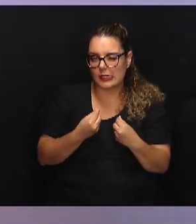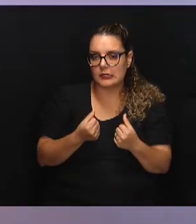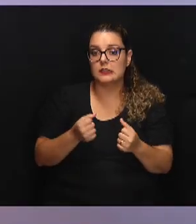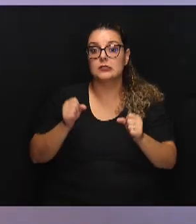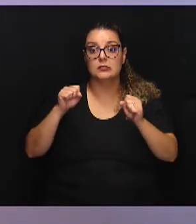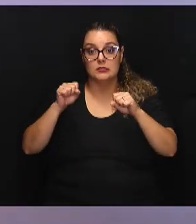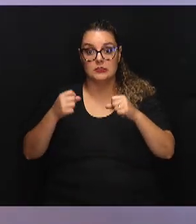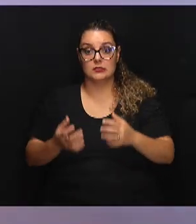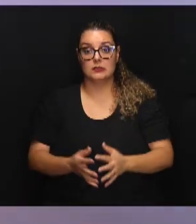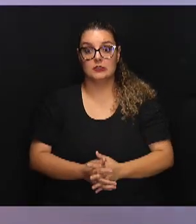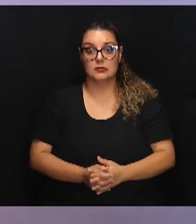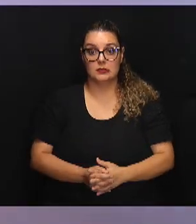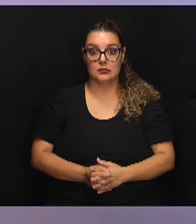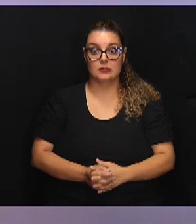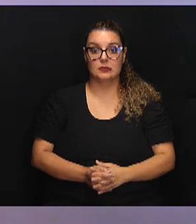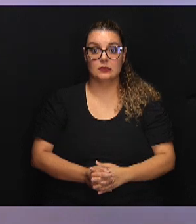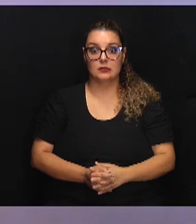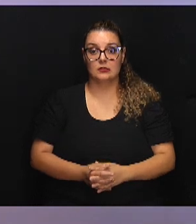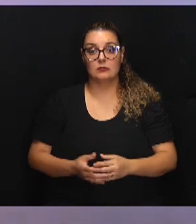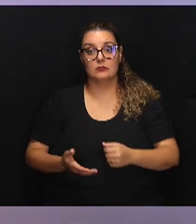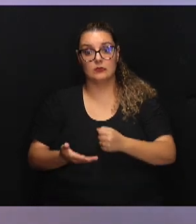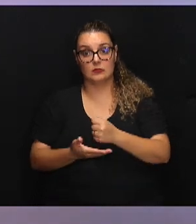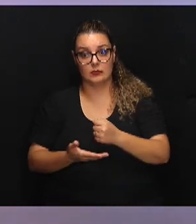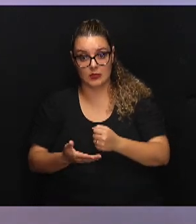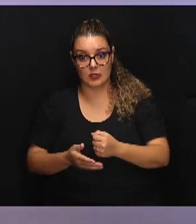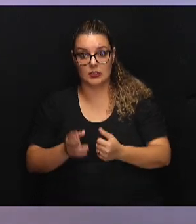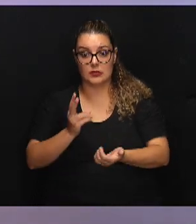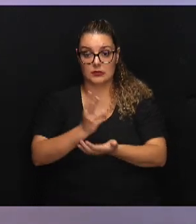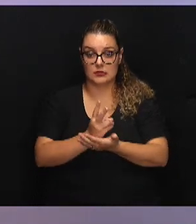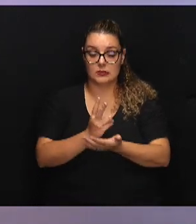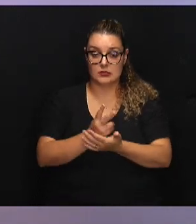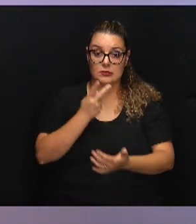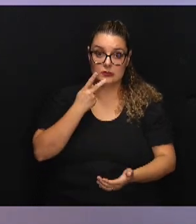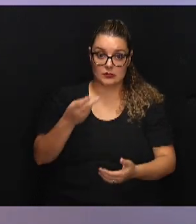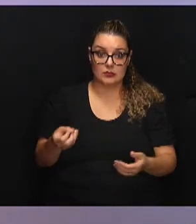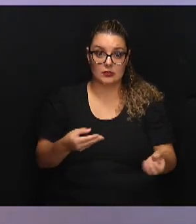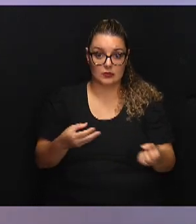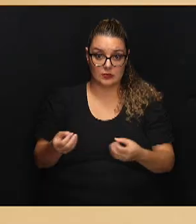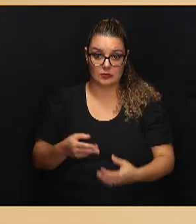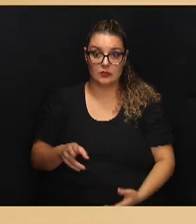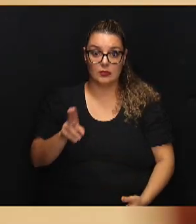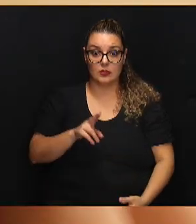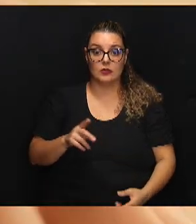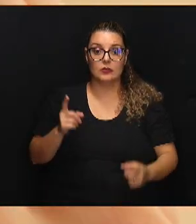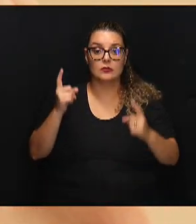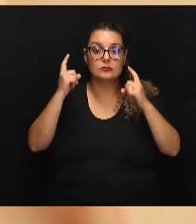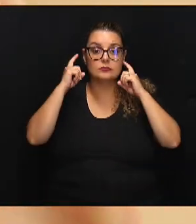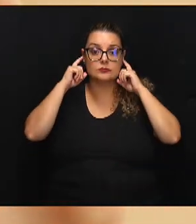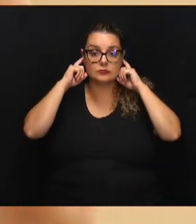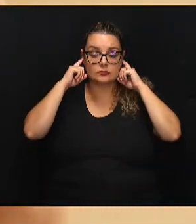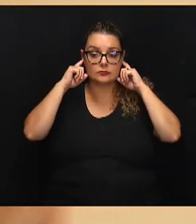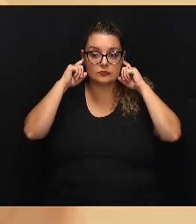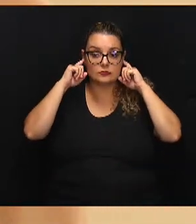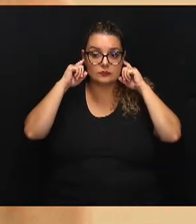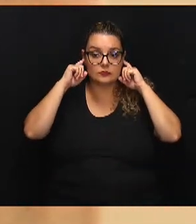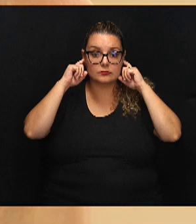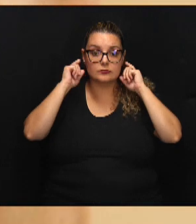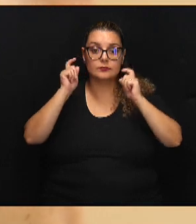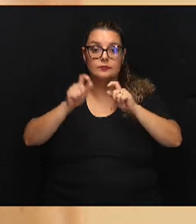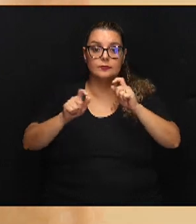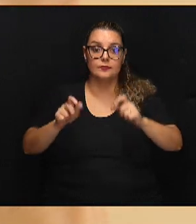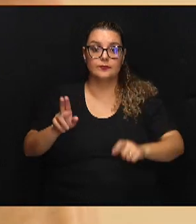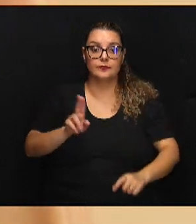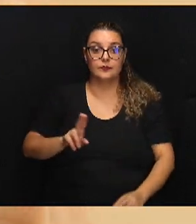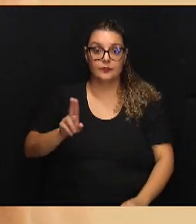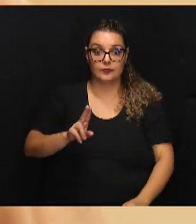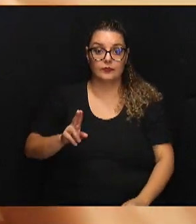Sim. Basicamente, o que a gente tem falado muito atualmente é o uso de fones de ouvido, que as pessoas têm usado